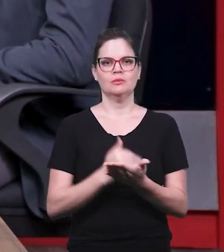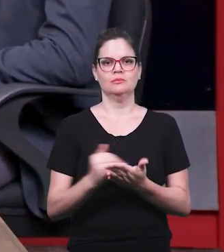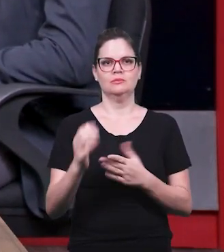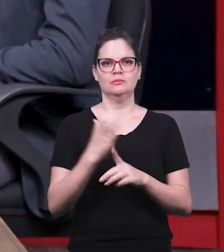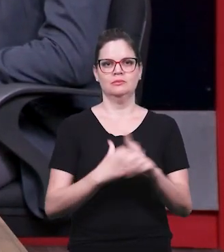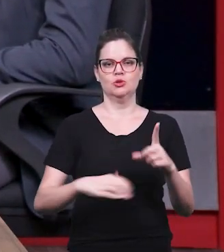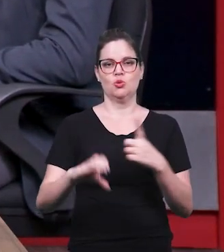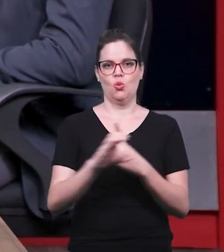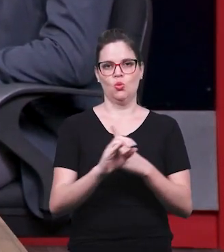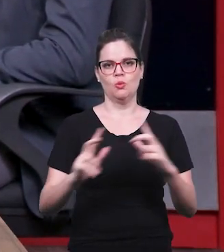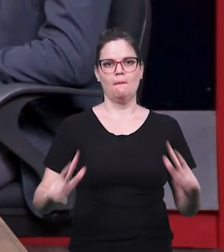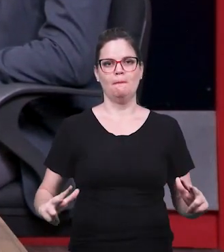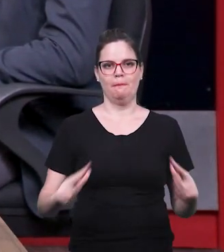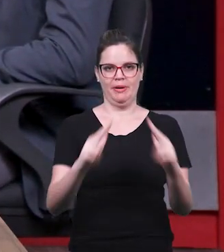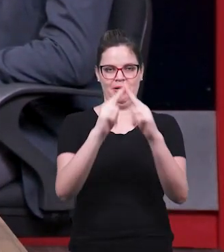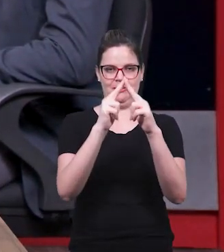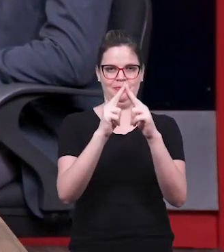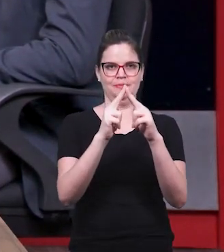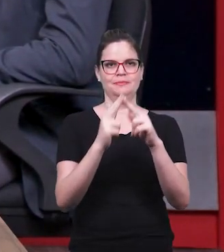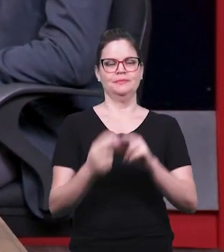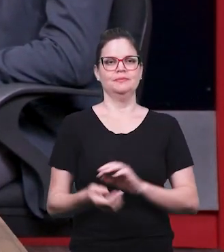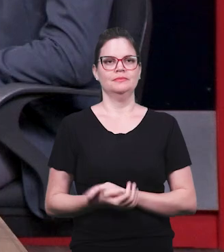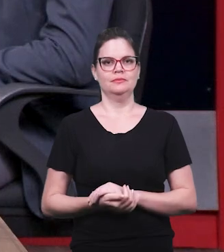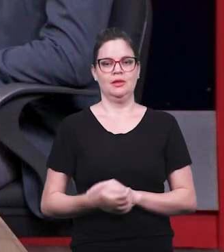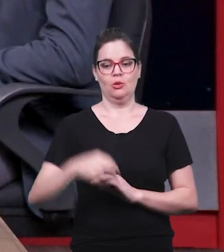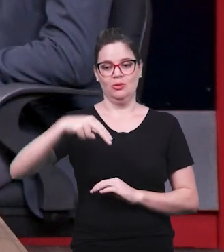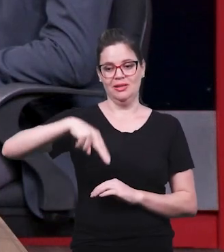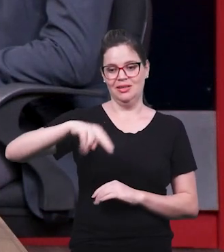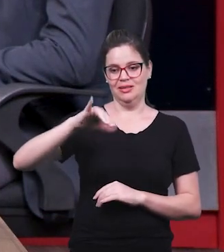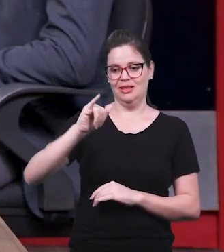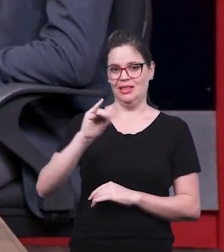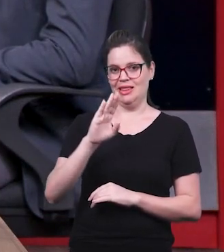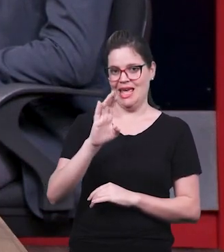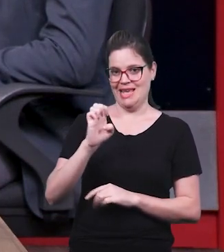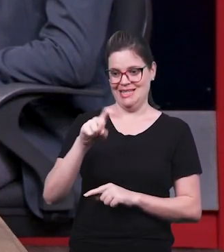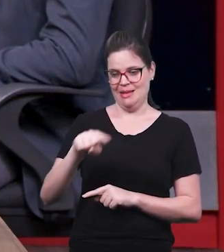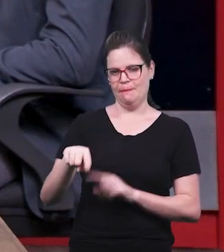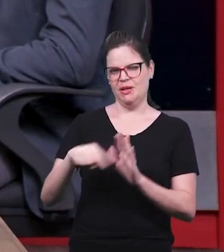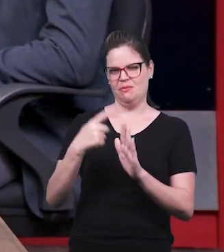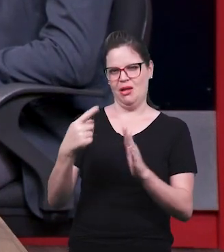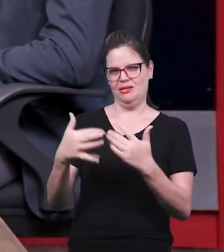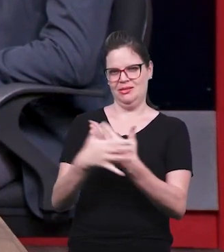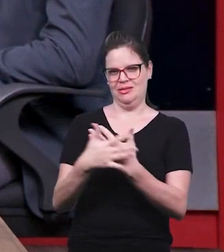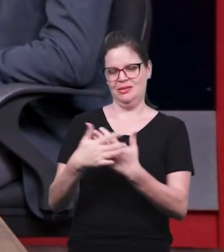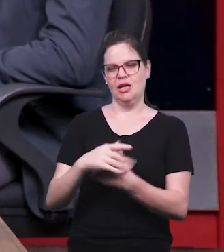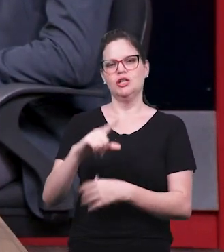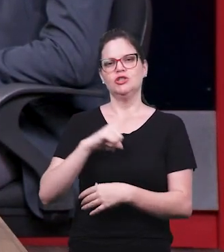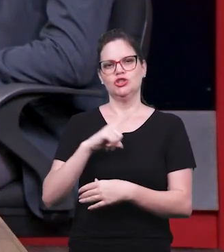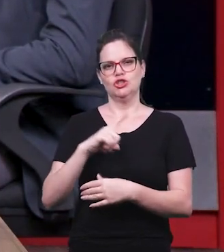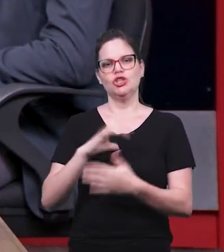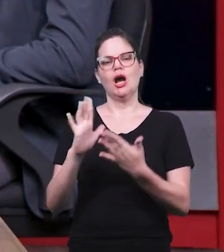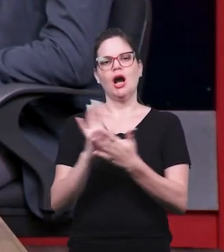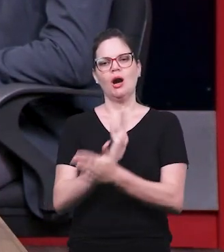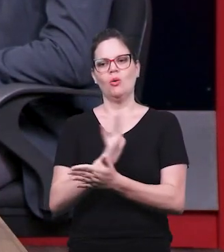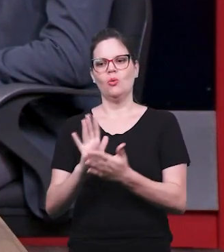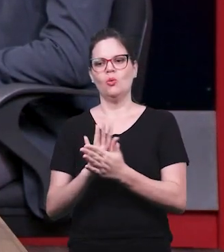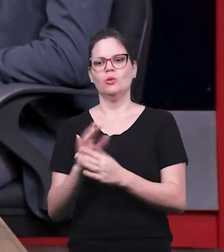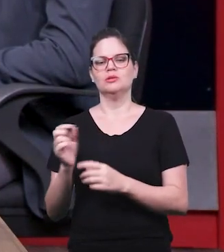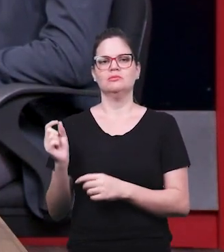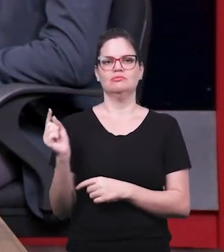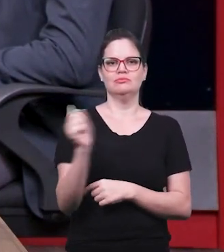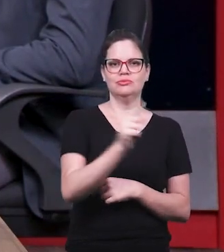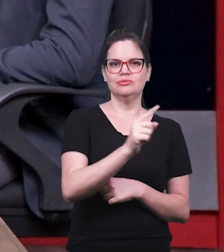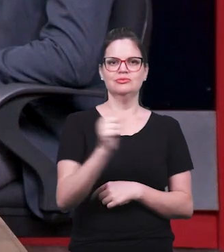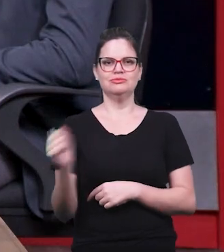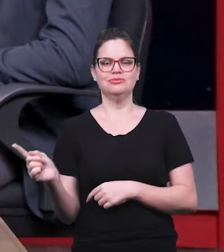cultos em Paris, né? De início, né, nós já intermediávamos alguma atividade em Paris, os irmãos participavam conosco